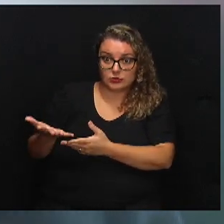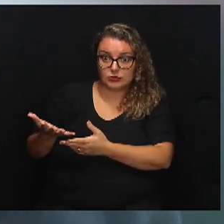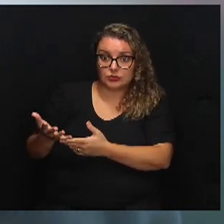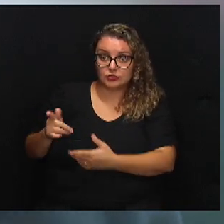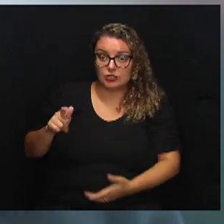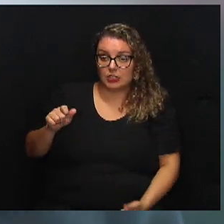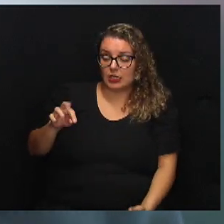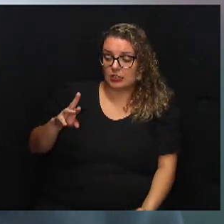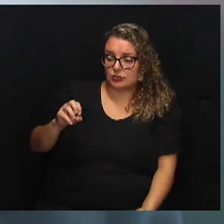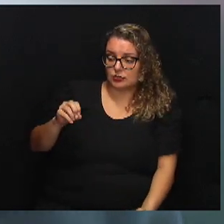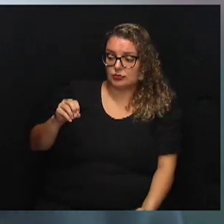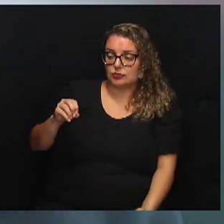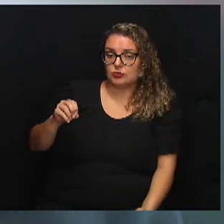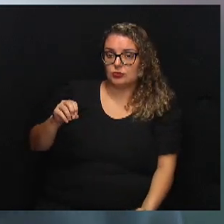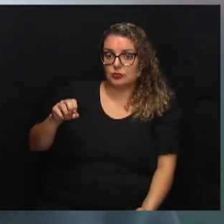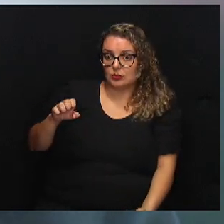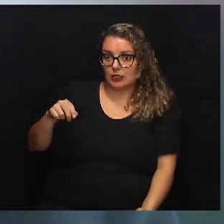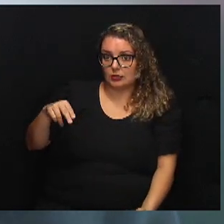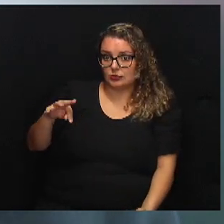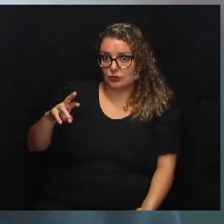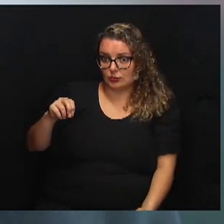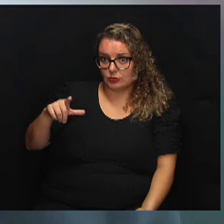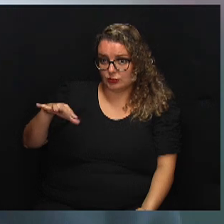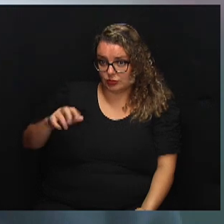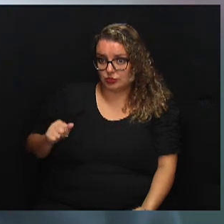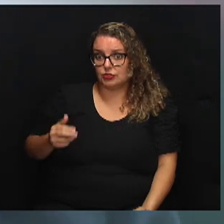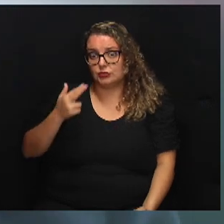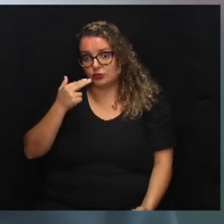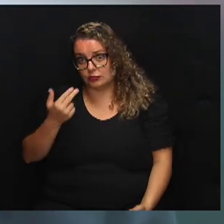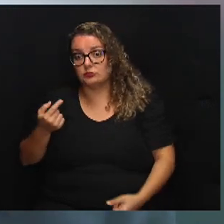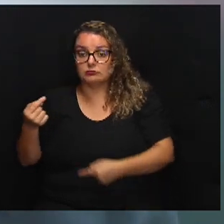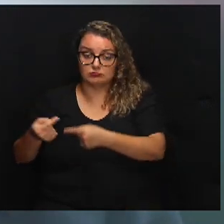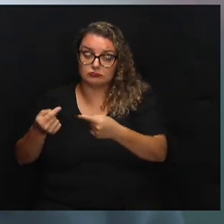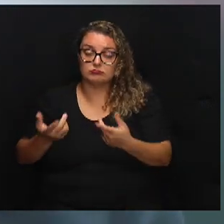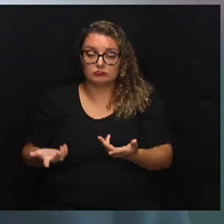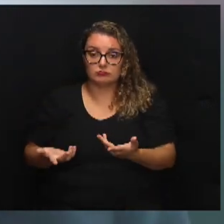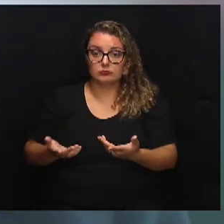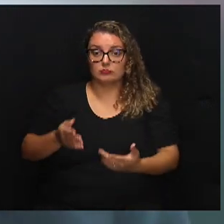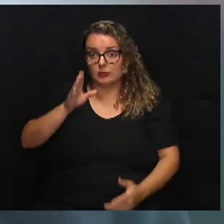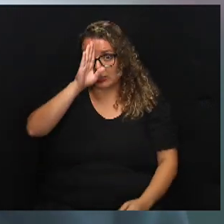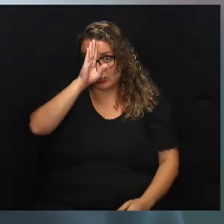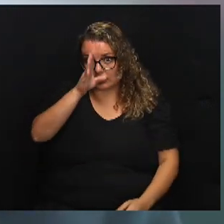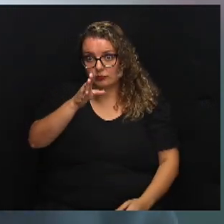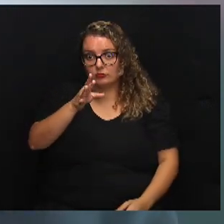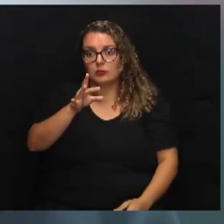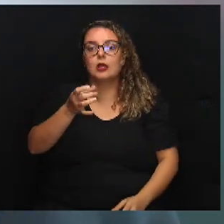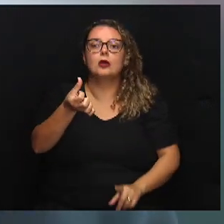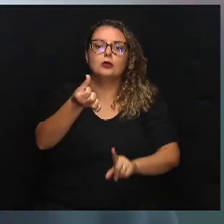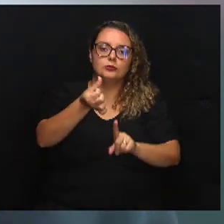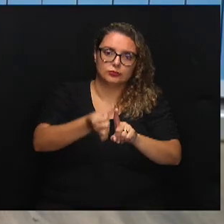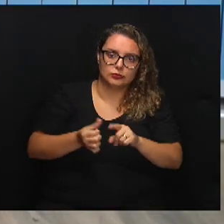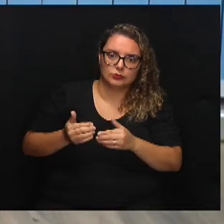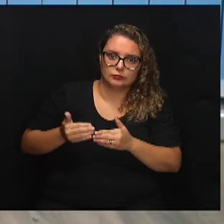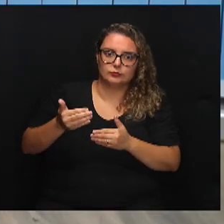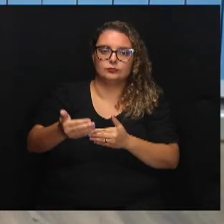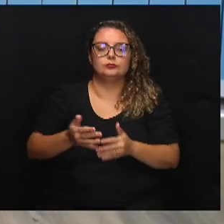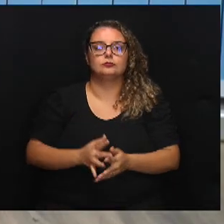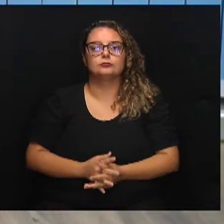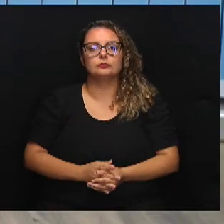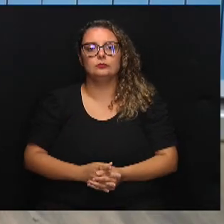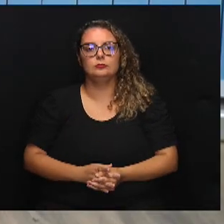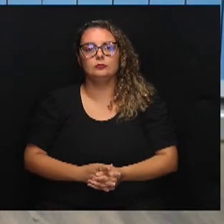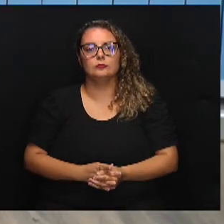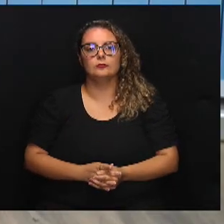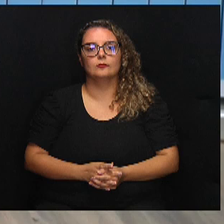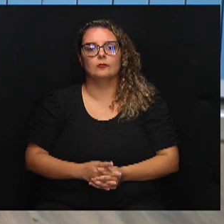e Nutrição, ela tem discutido. Mas, na verdade, o ponto de corte é o 6º mês de vida. E